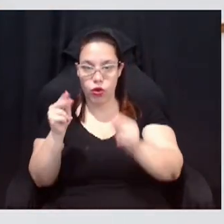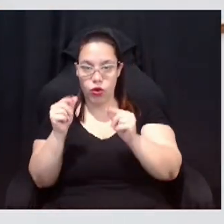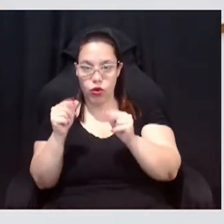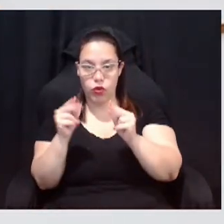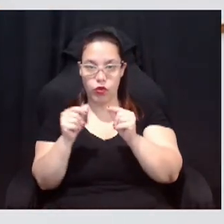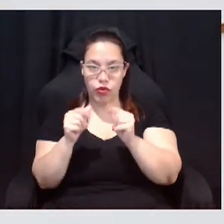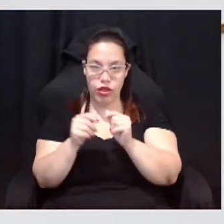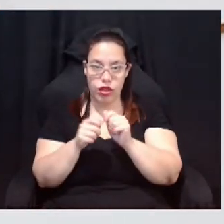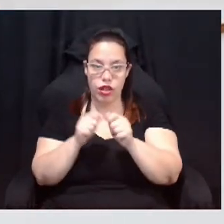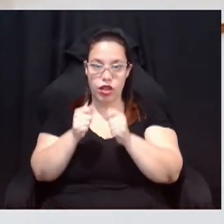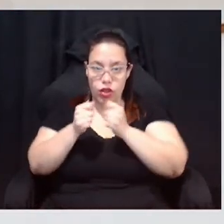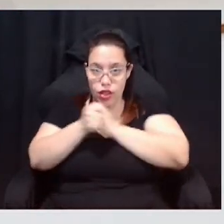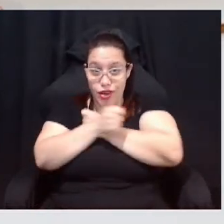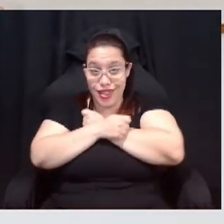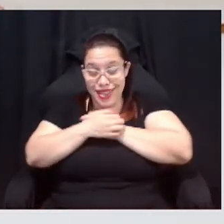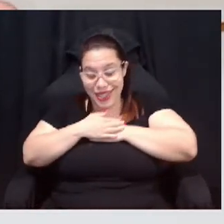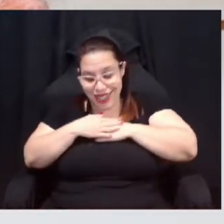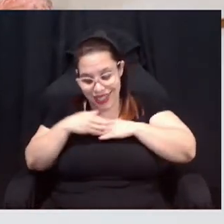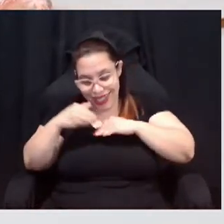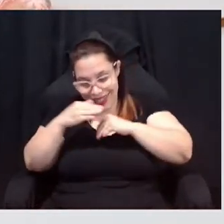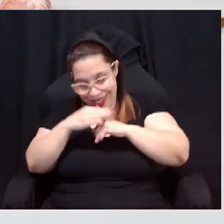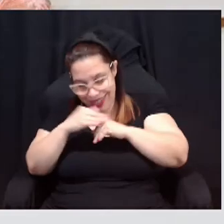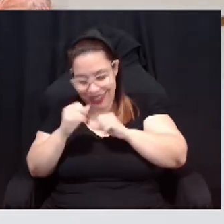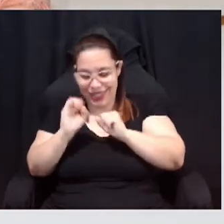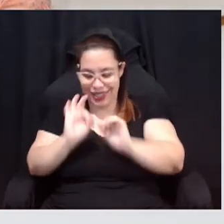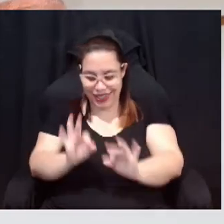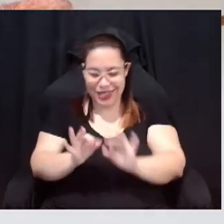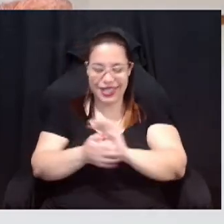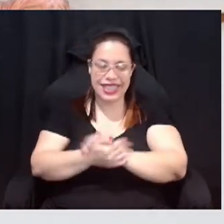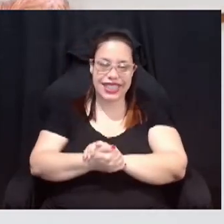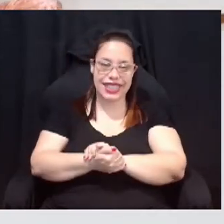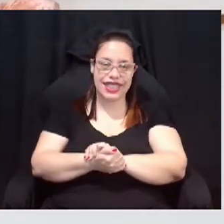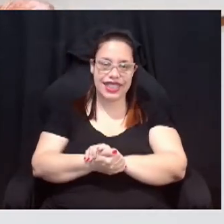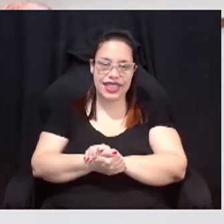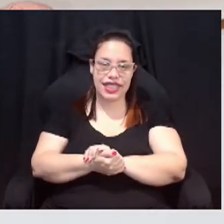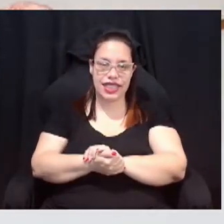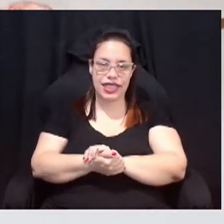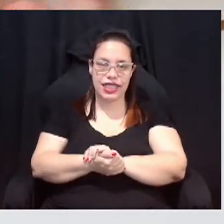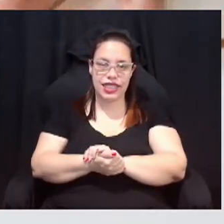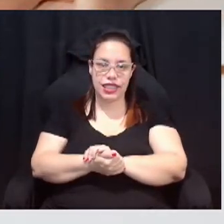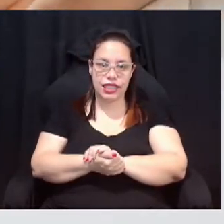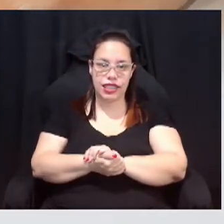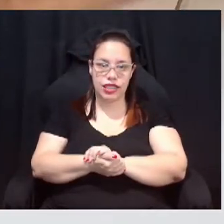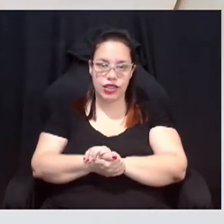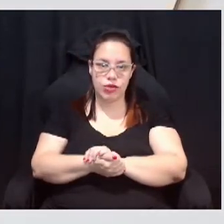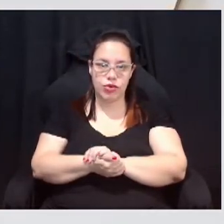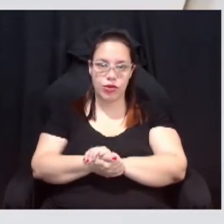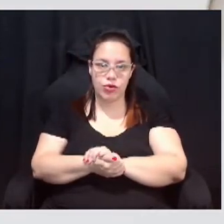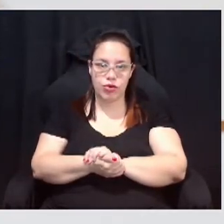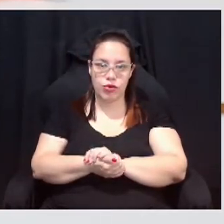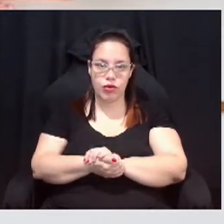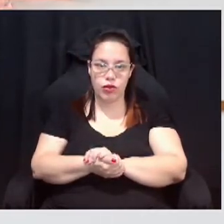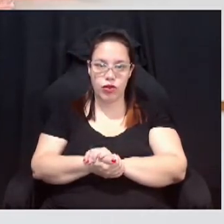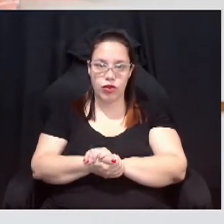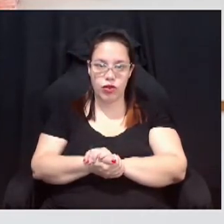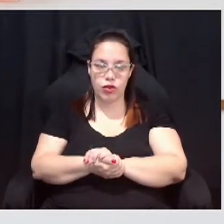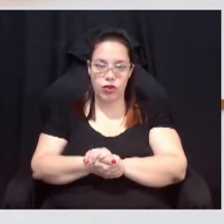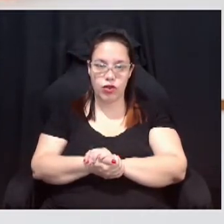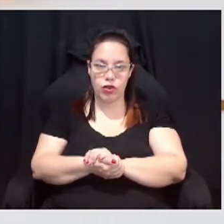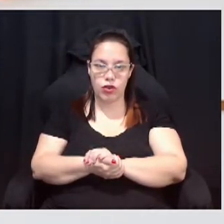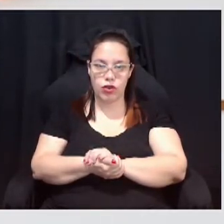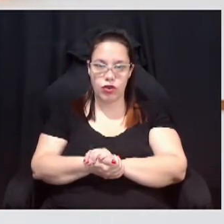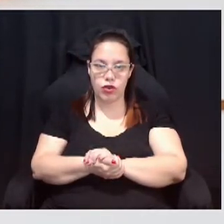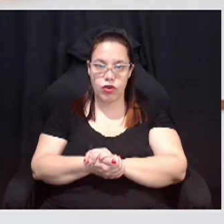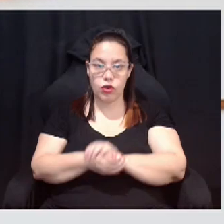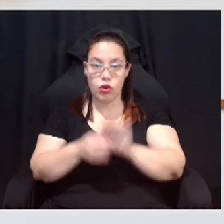um confortozinho, né? Então tá tudo junto, é muito afetuoso, né? Então a gente vai ter essa